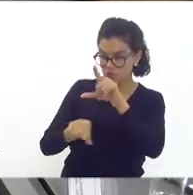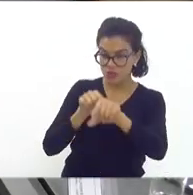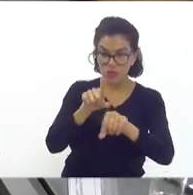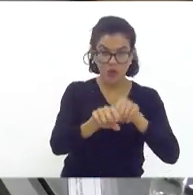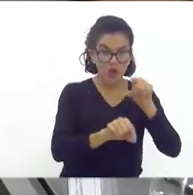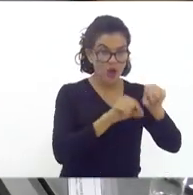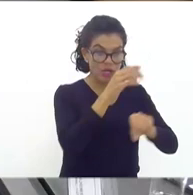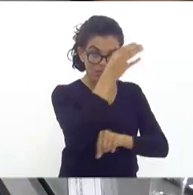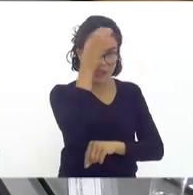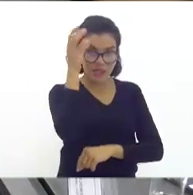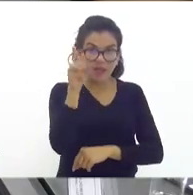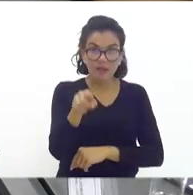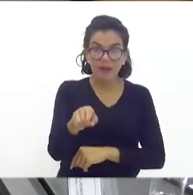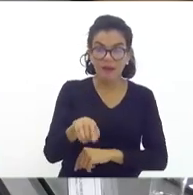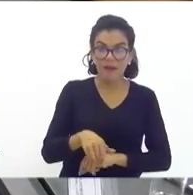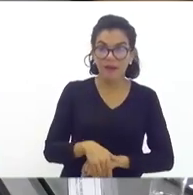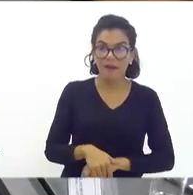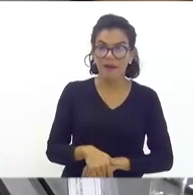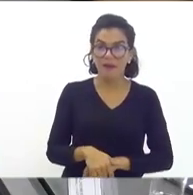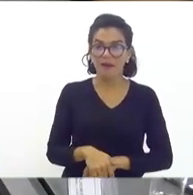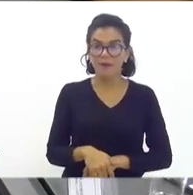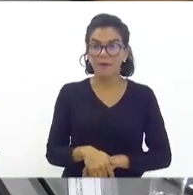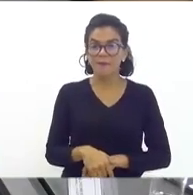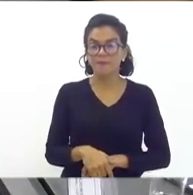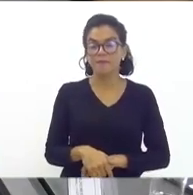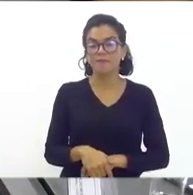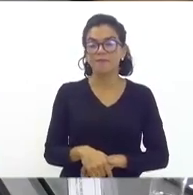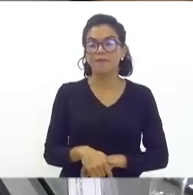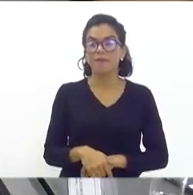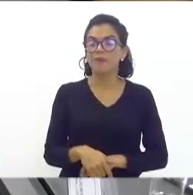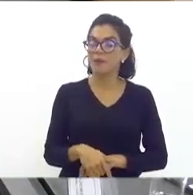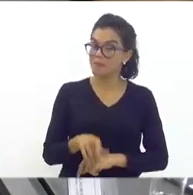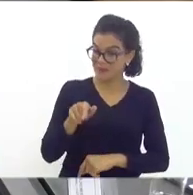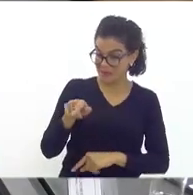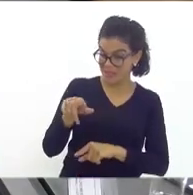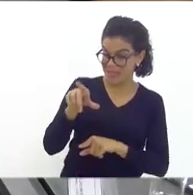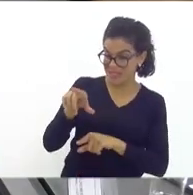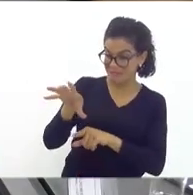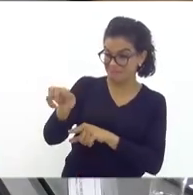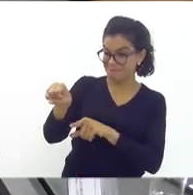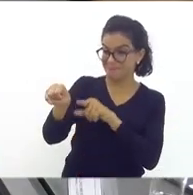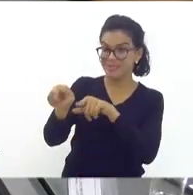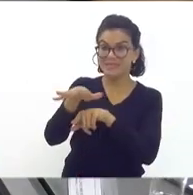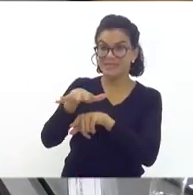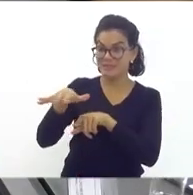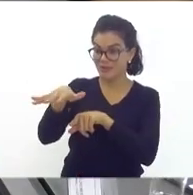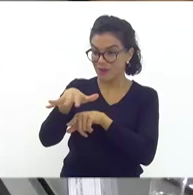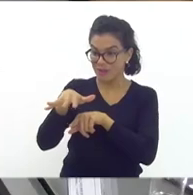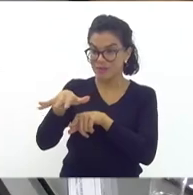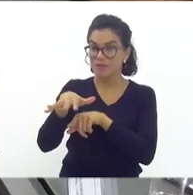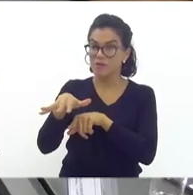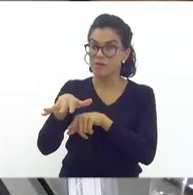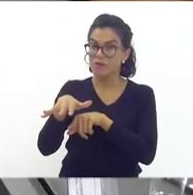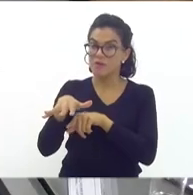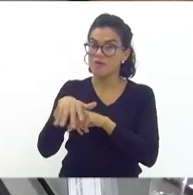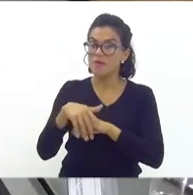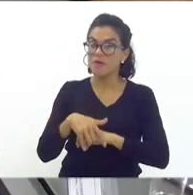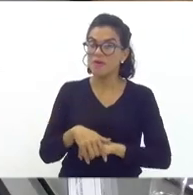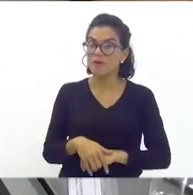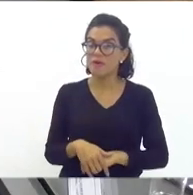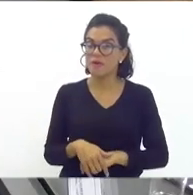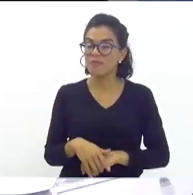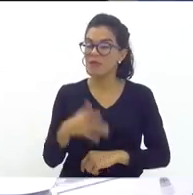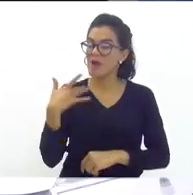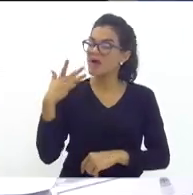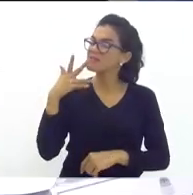até a fala do pecado do posto aqui Então nesse caso que for até a discussão anterior pedalando trouxe também a gente